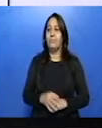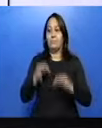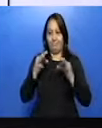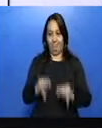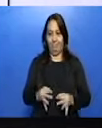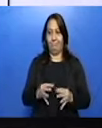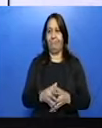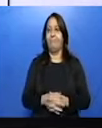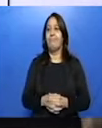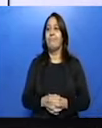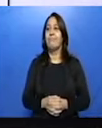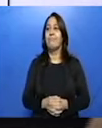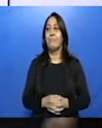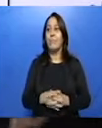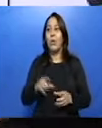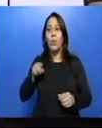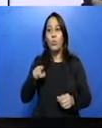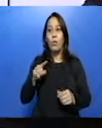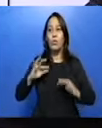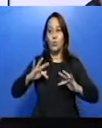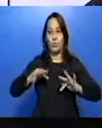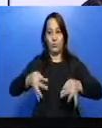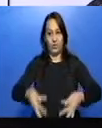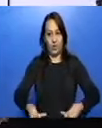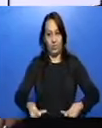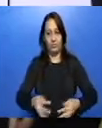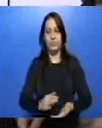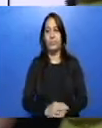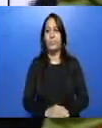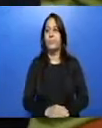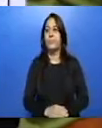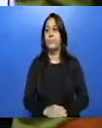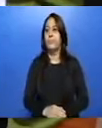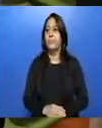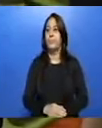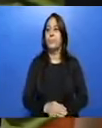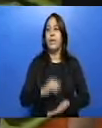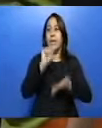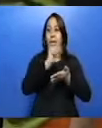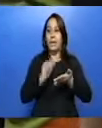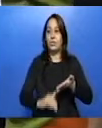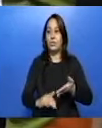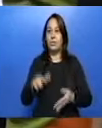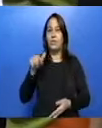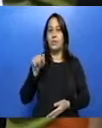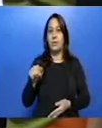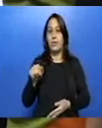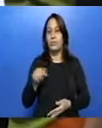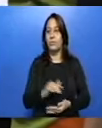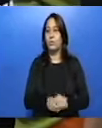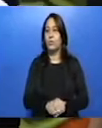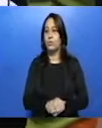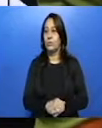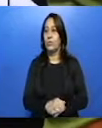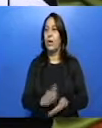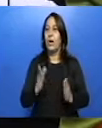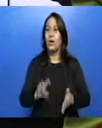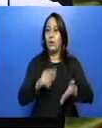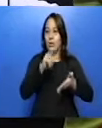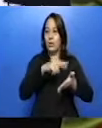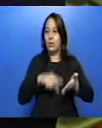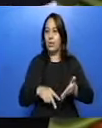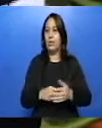Perfeito? Colocou o pontinho. Próxima. 7. Agora, leia